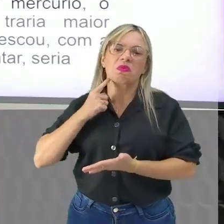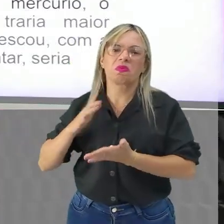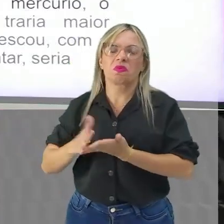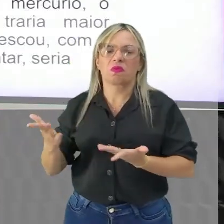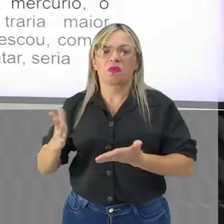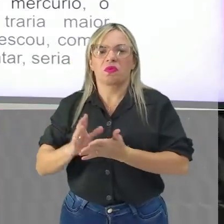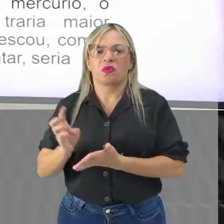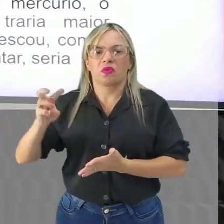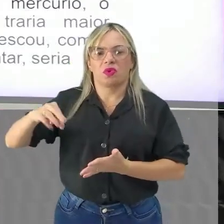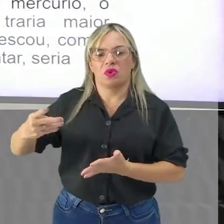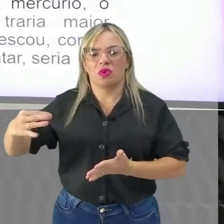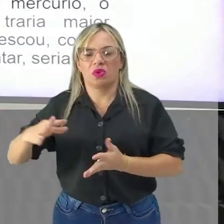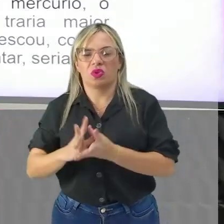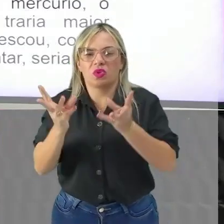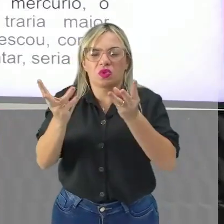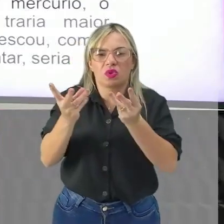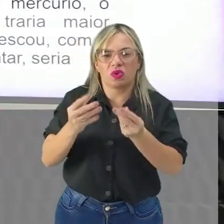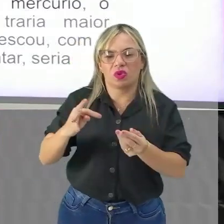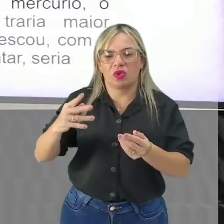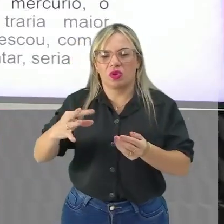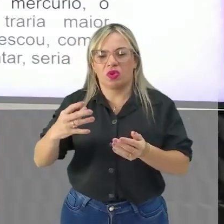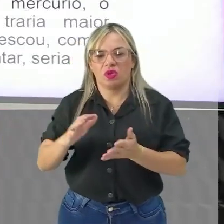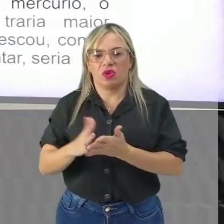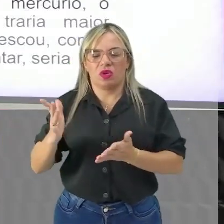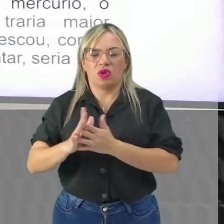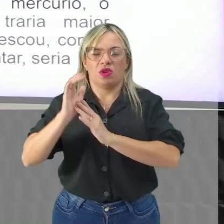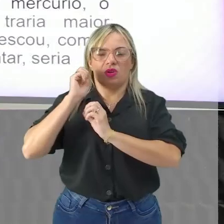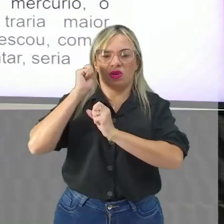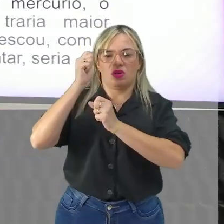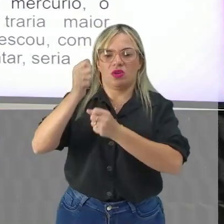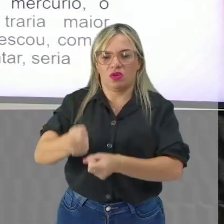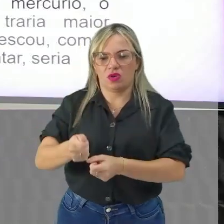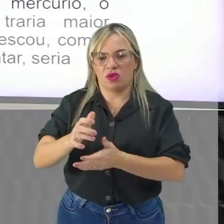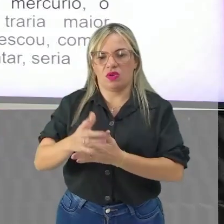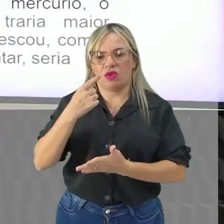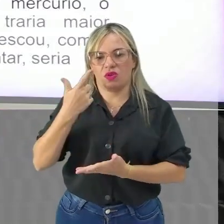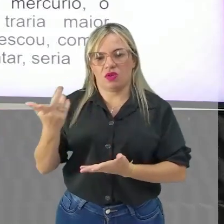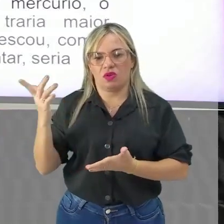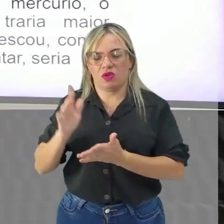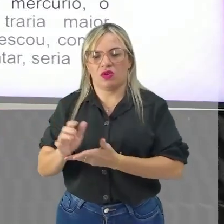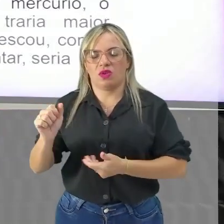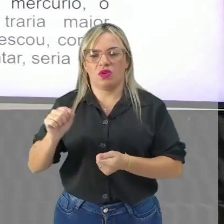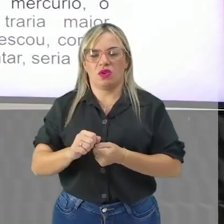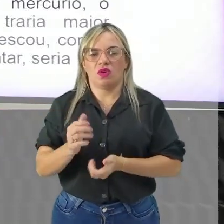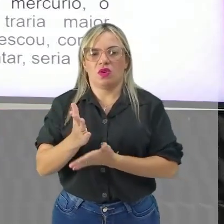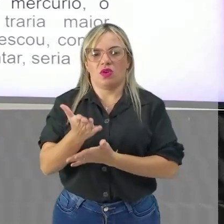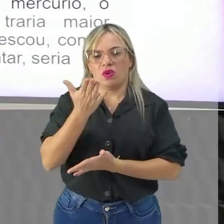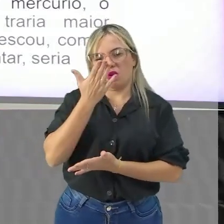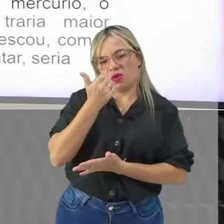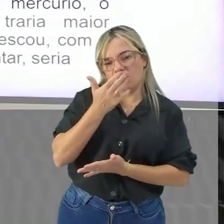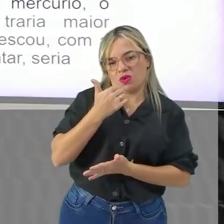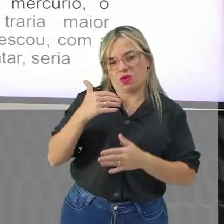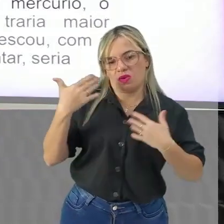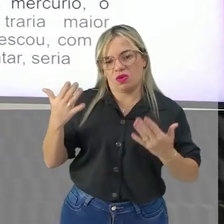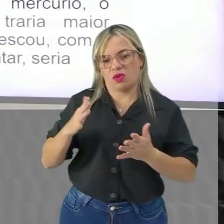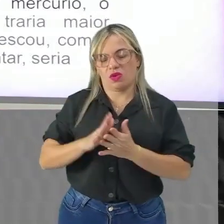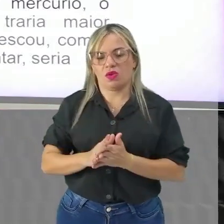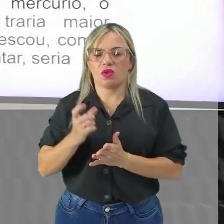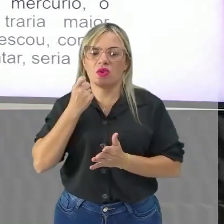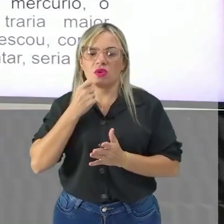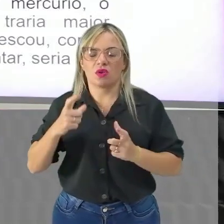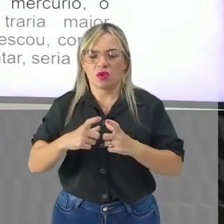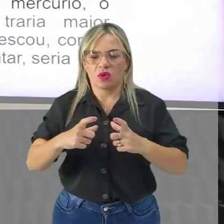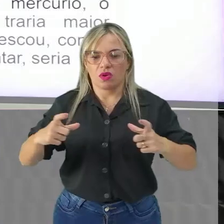maior, já tem muita coisa acumulada. E aí o pescador vai lá, pesca esse peixe e consome o